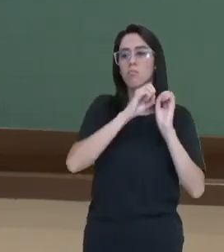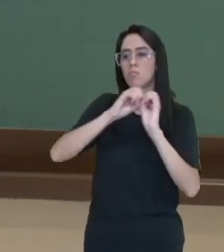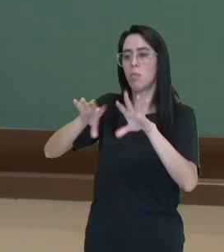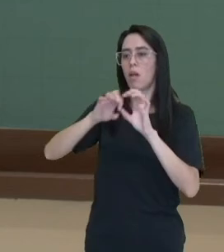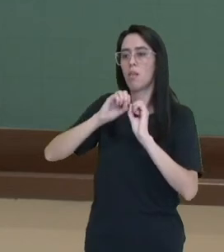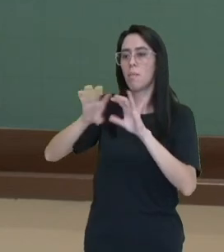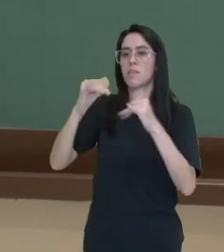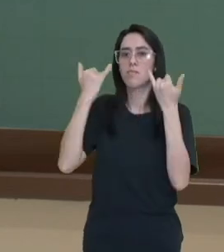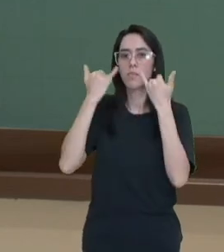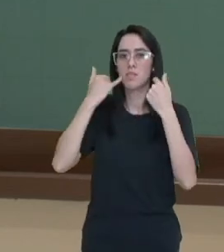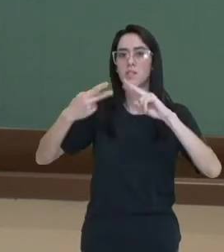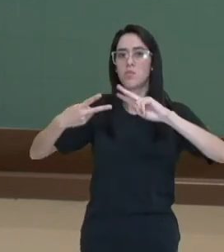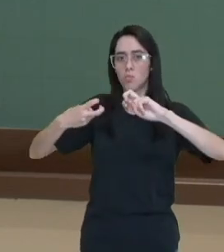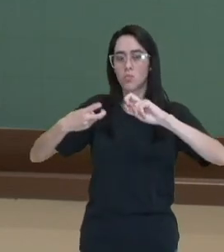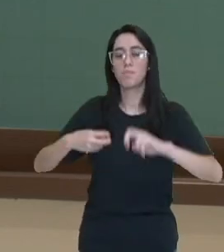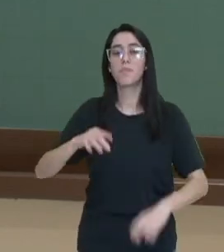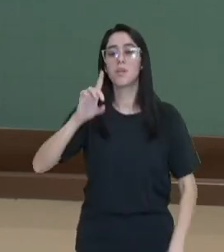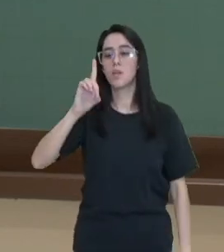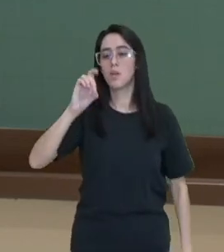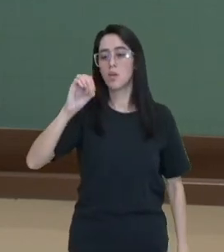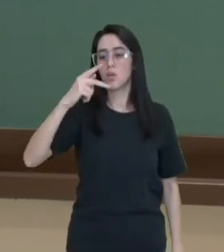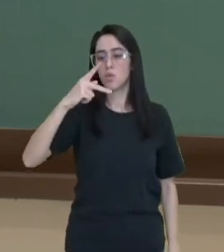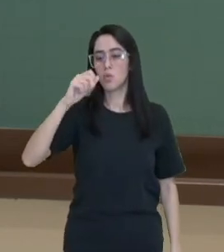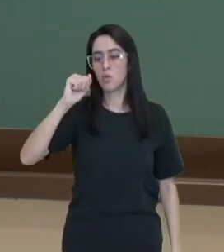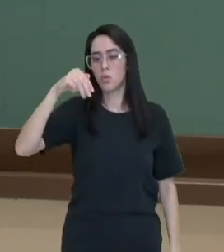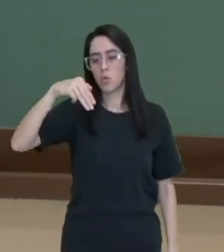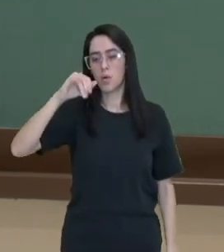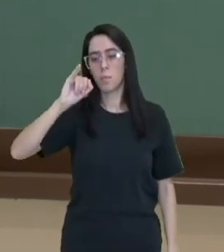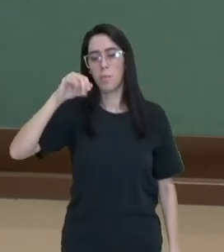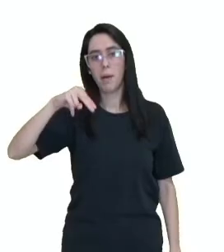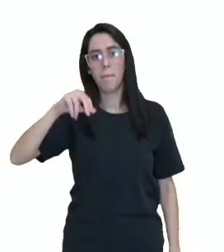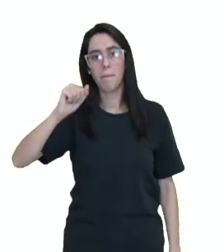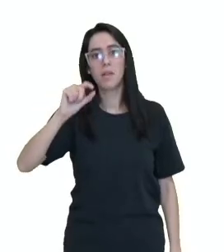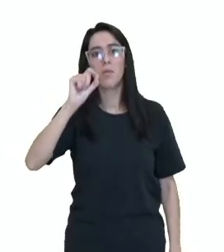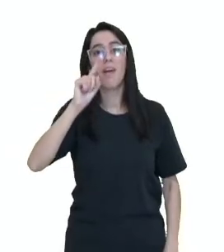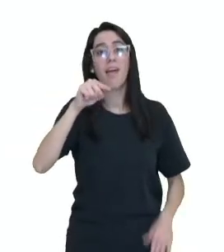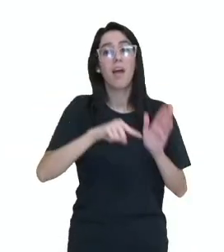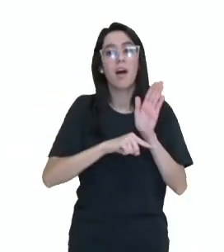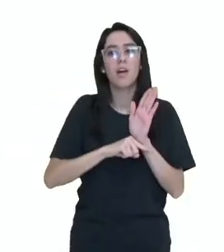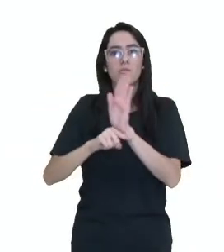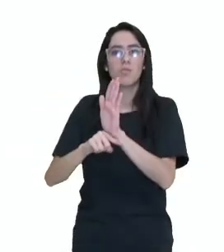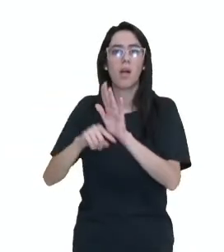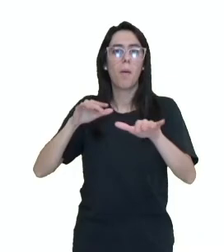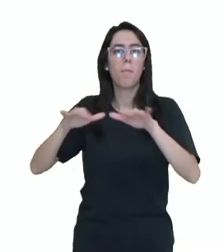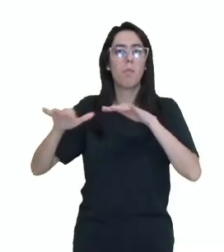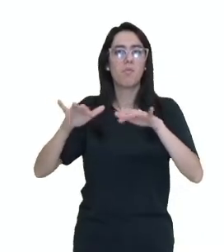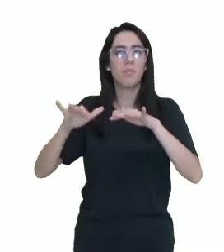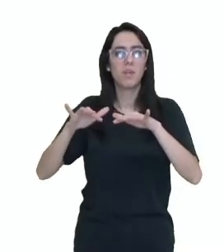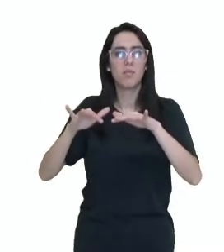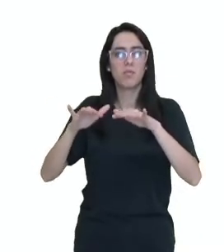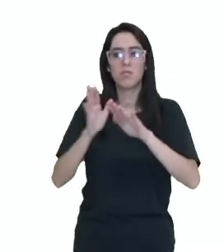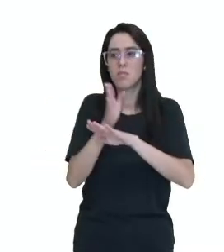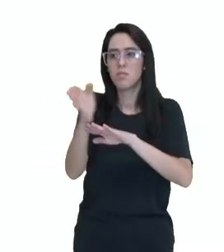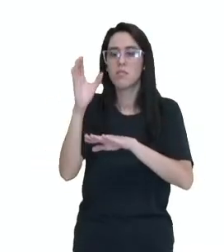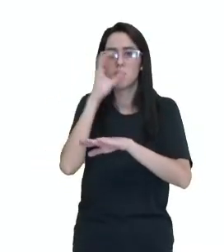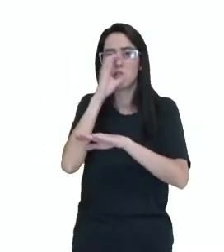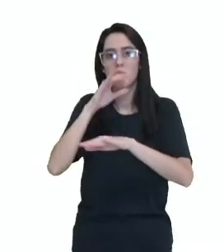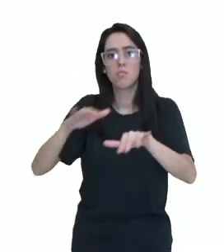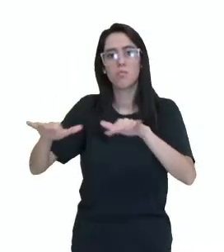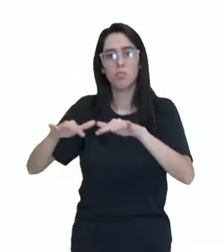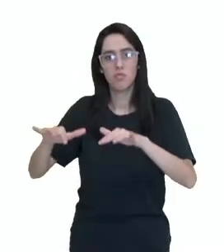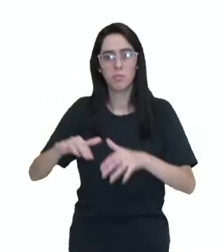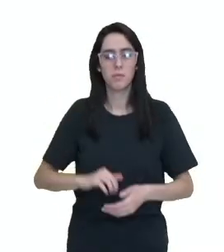a dopamina é uma substância que vai ajudar a liberar para a pessoa fazer esse